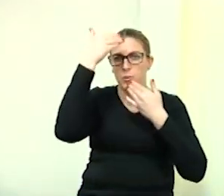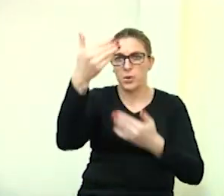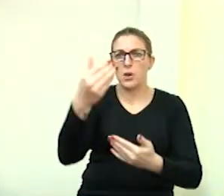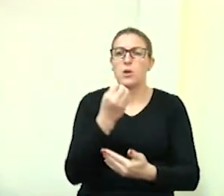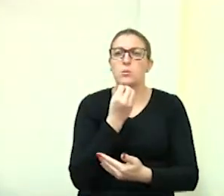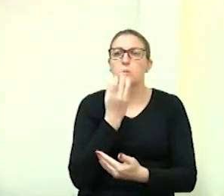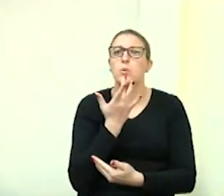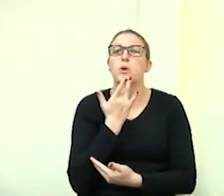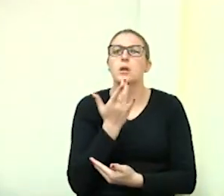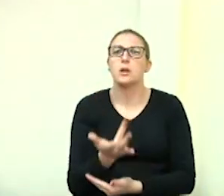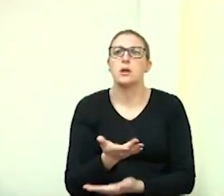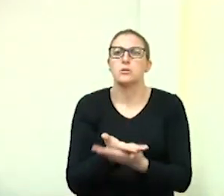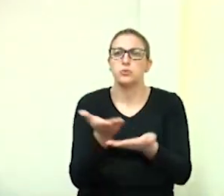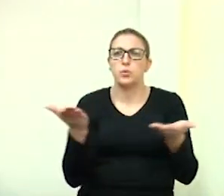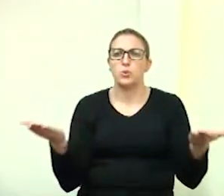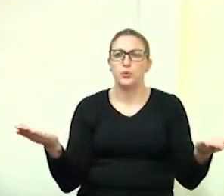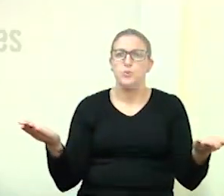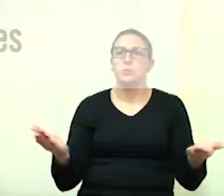tarde a todos